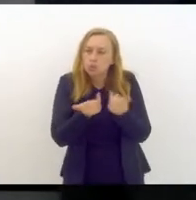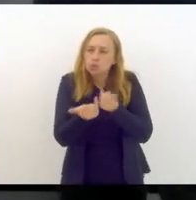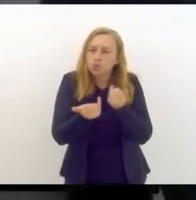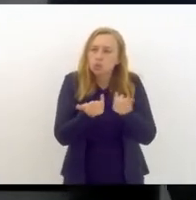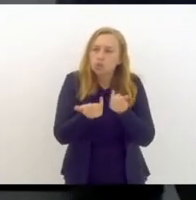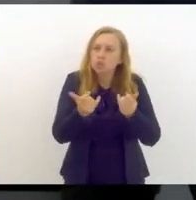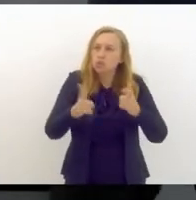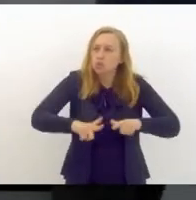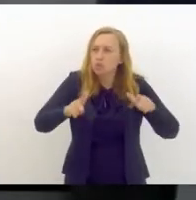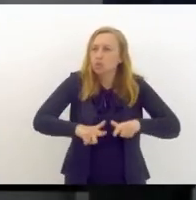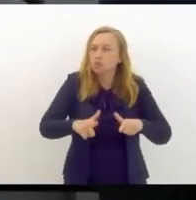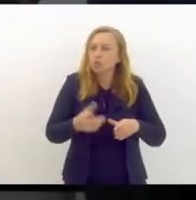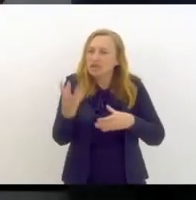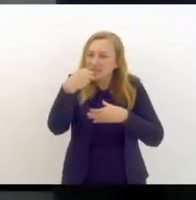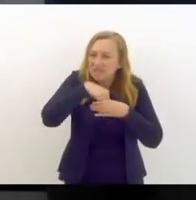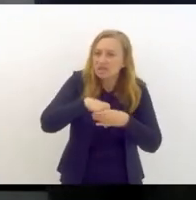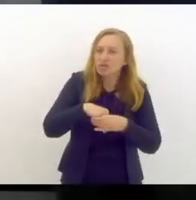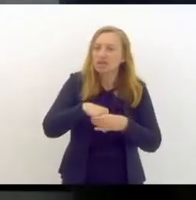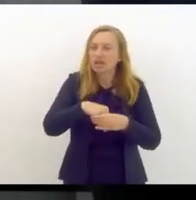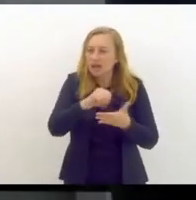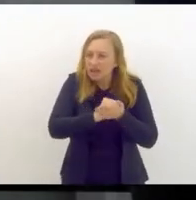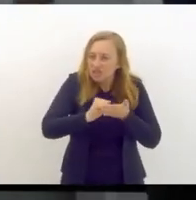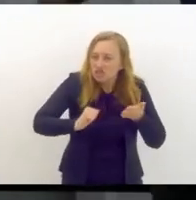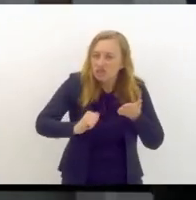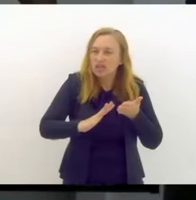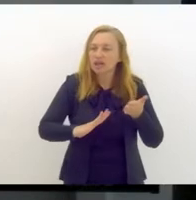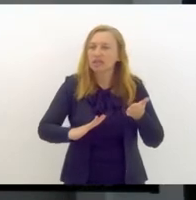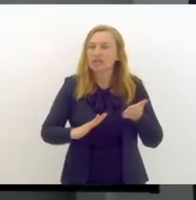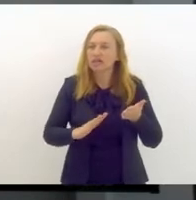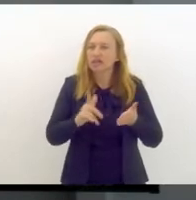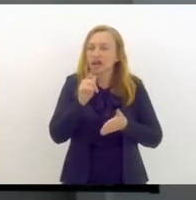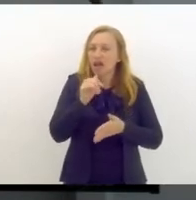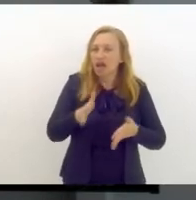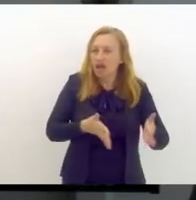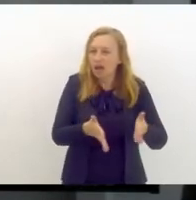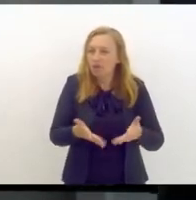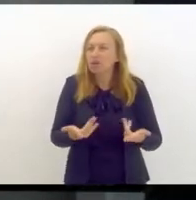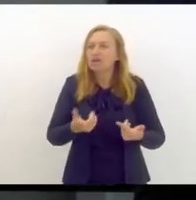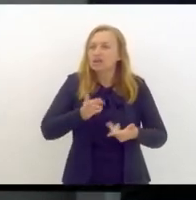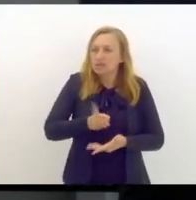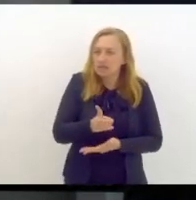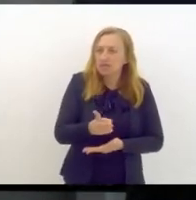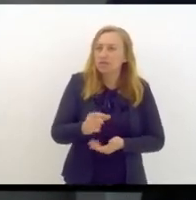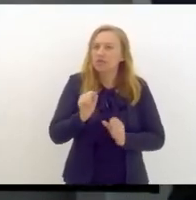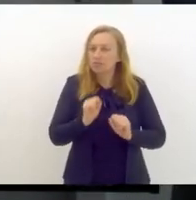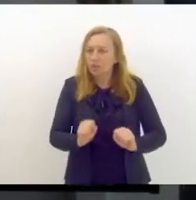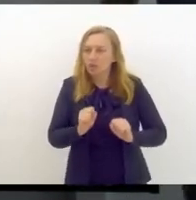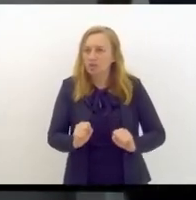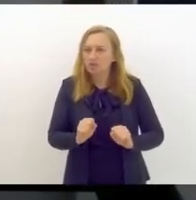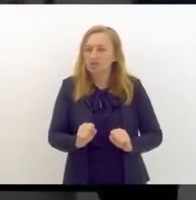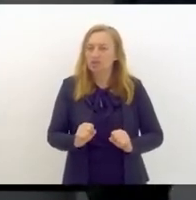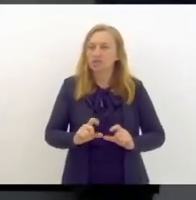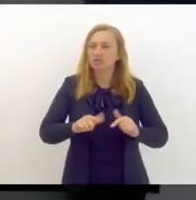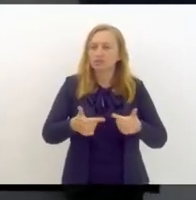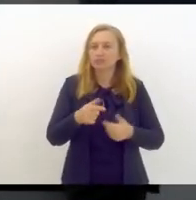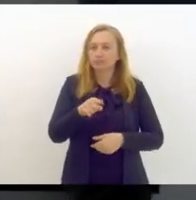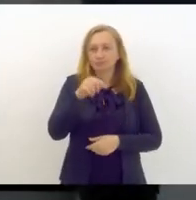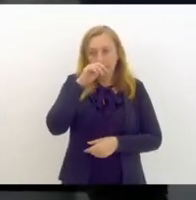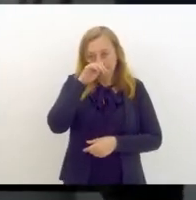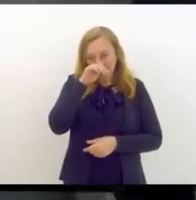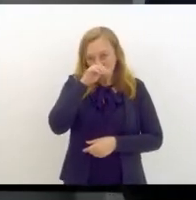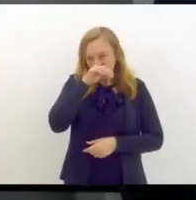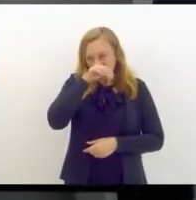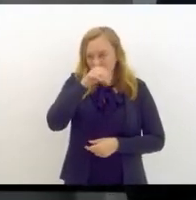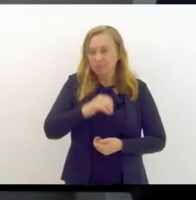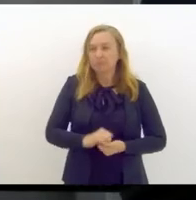do Sul. A gente está lá dentro, a gente está dentro d'água, sempre que a gente pode, tentando identificar aquele ambiente. E é isso aqui que a gente